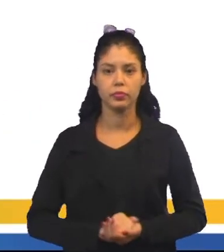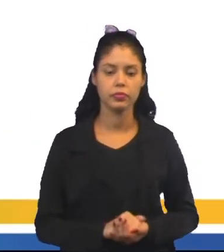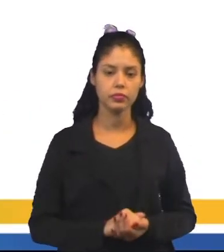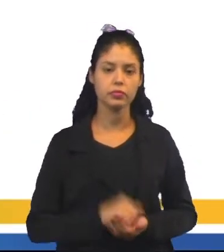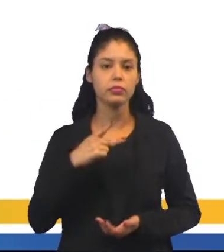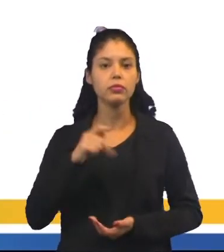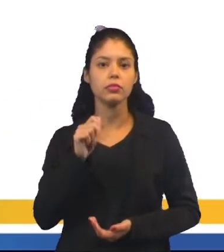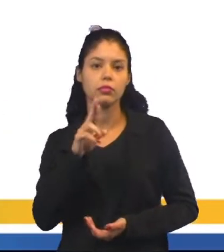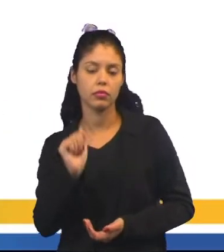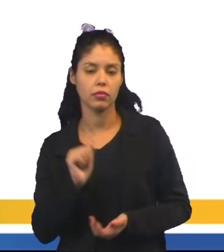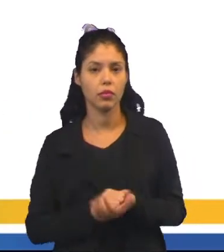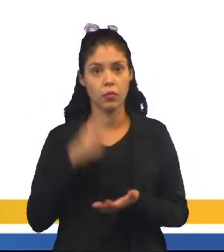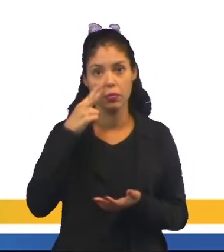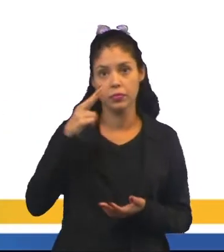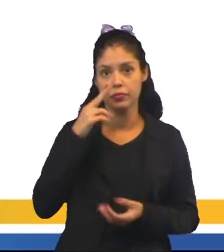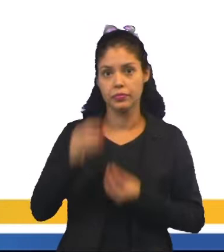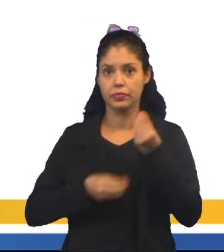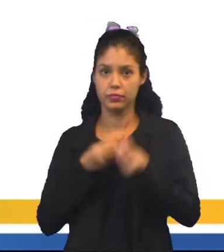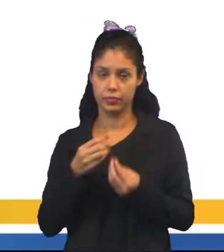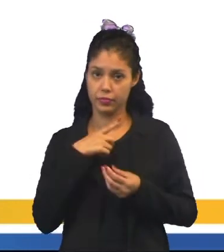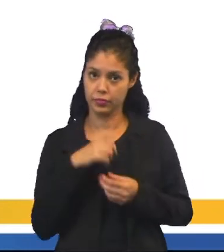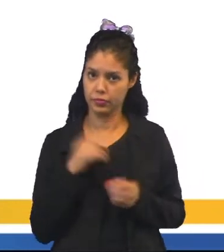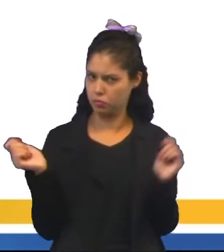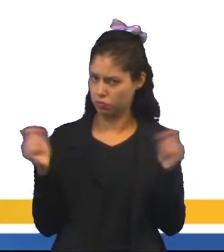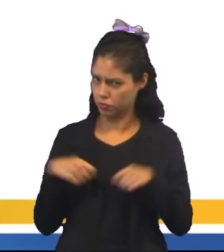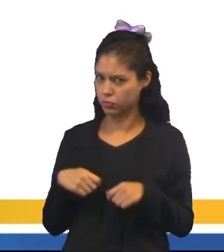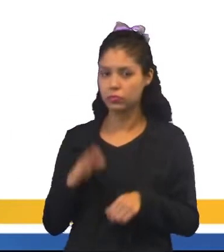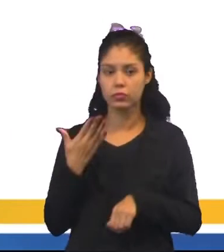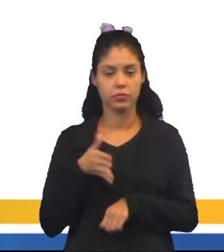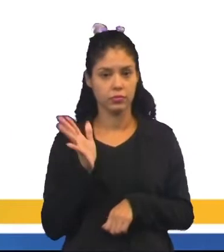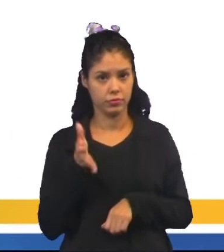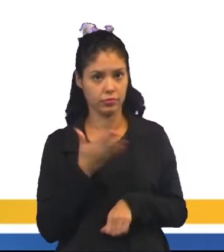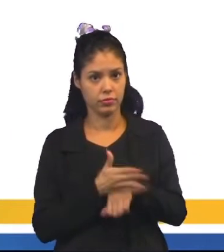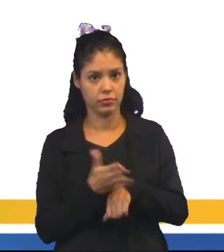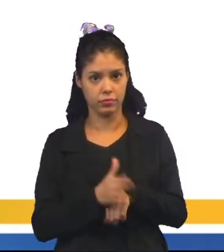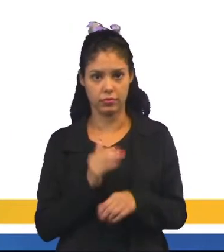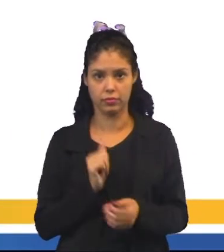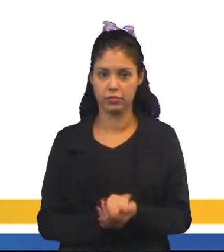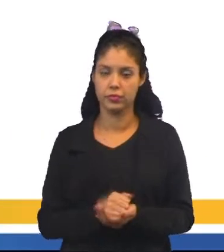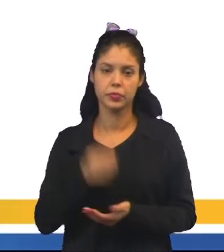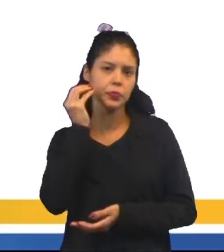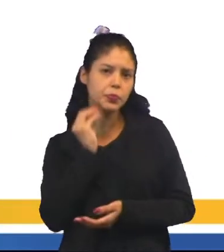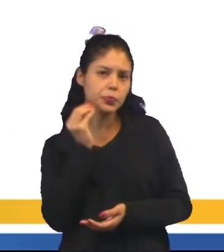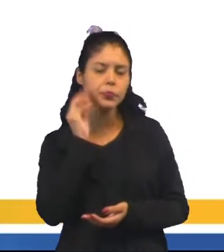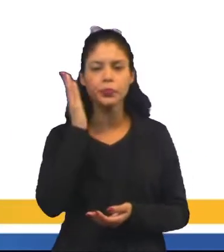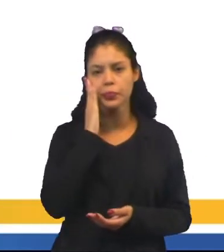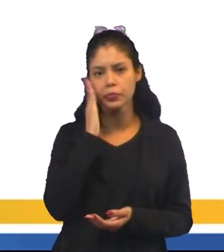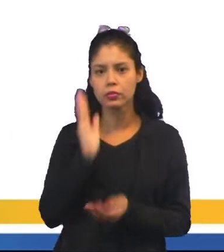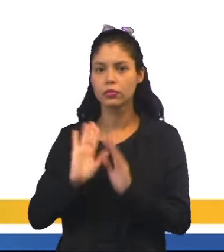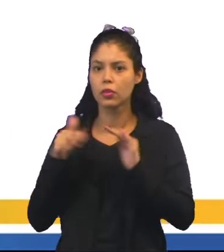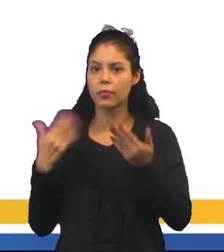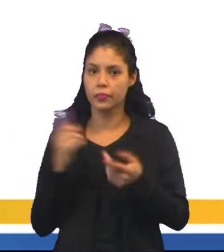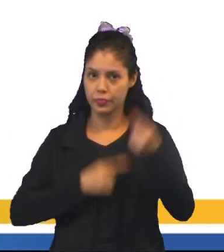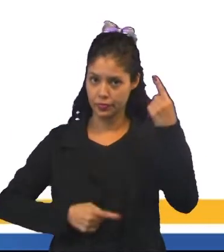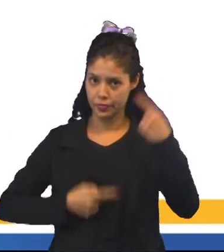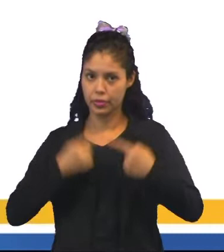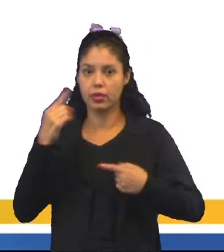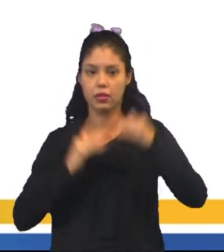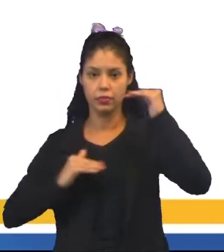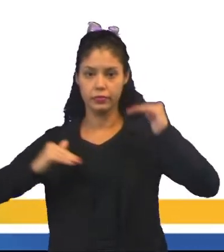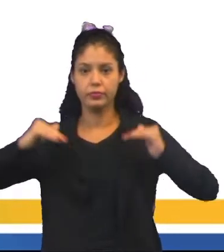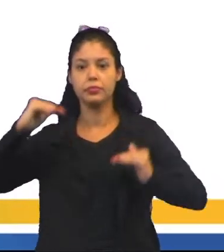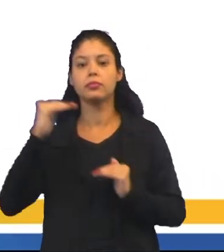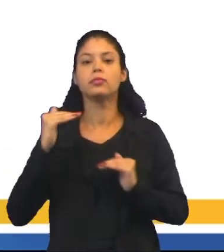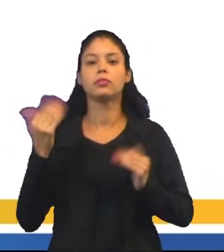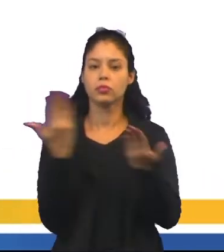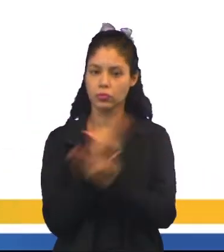do parkour e vendo que, tipo, sim, você provavelmente já praticou, a gente vai tentar entender qual é a relevância de preservar